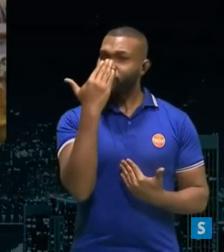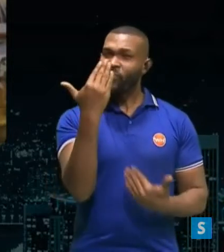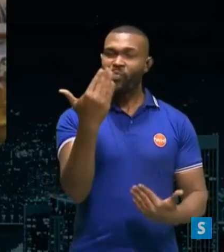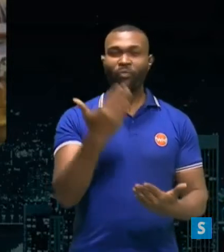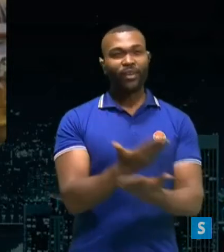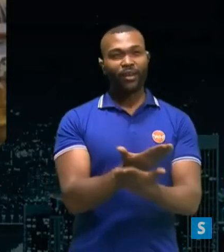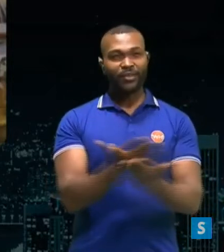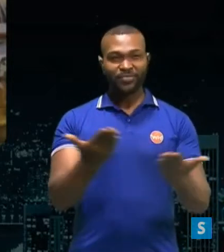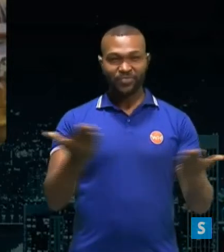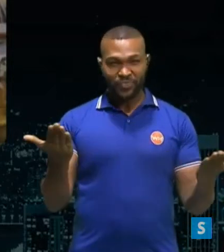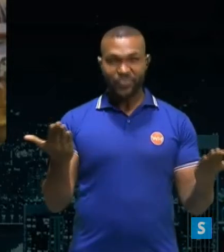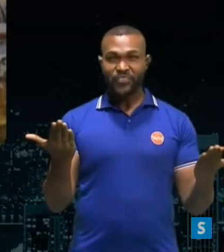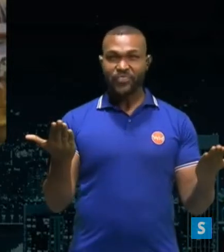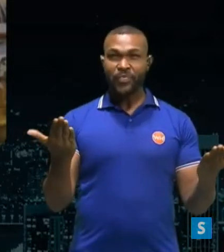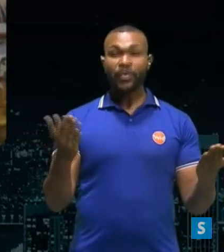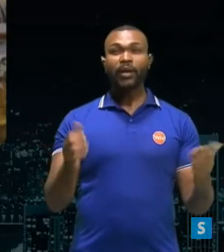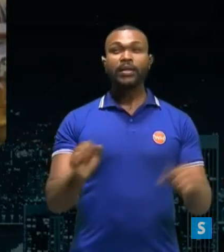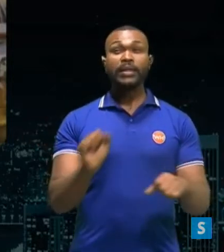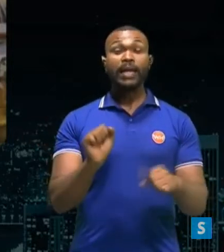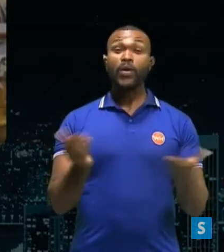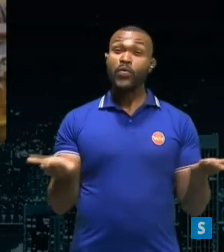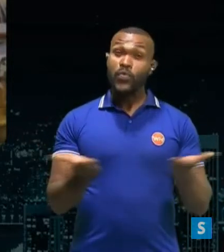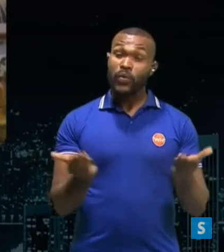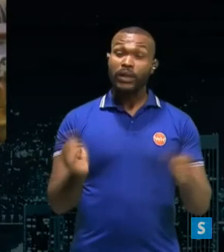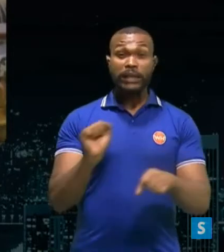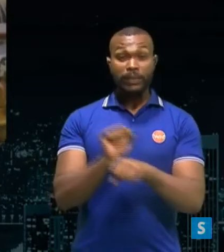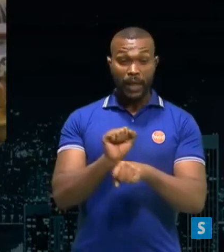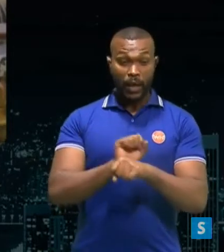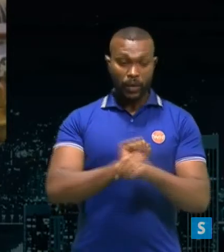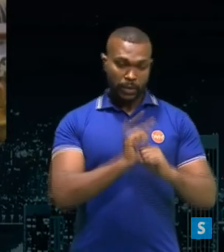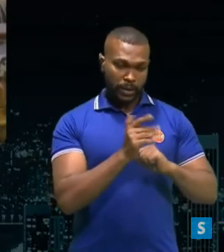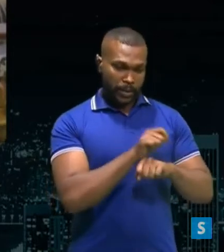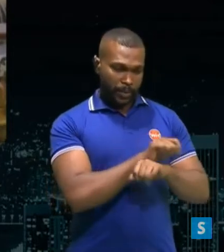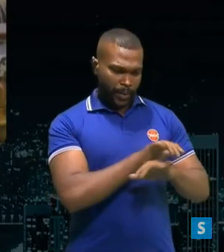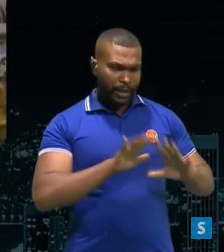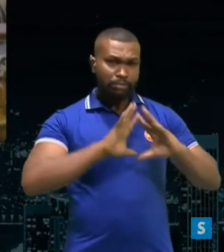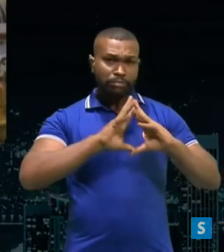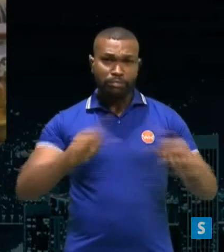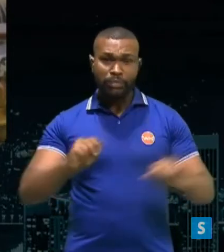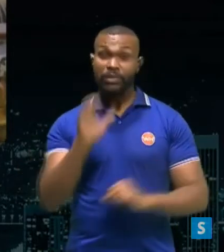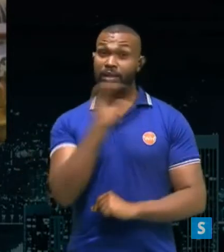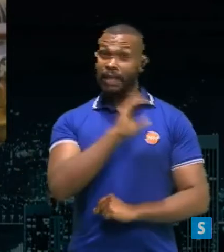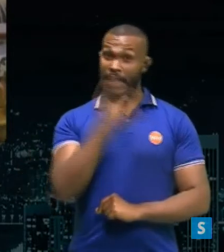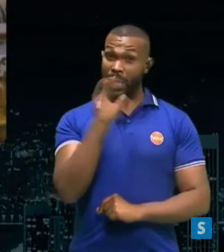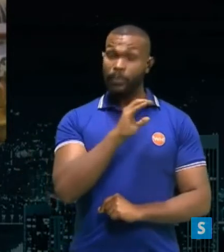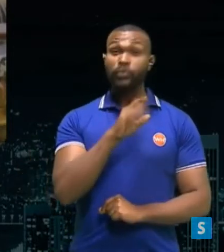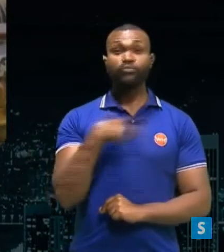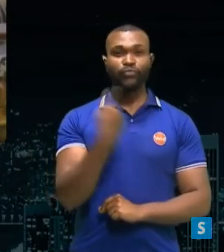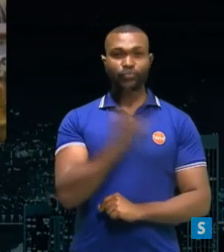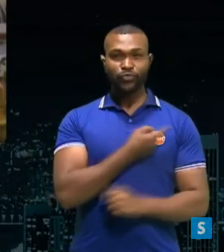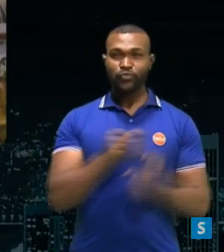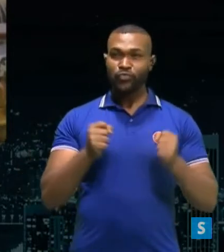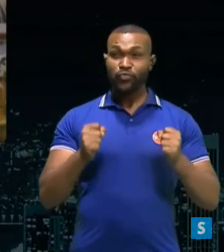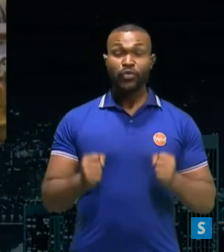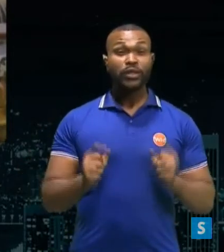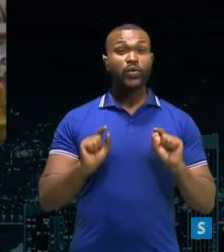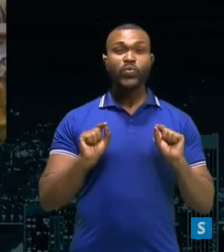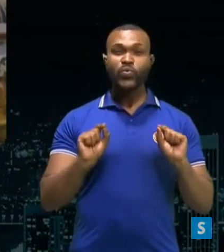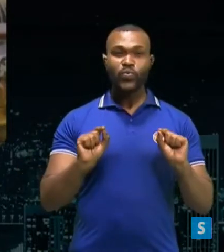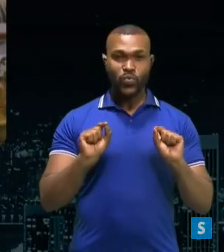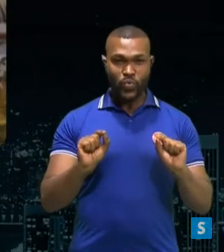obrigado a vocês e Esperamos que essa pandemias uma rápido e possamos